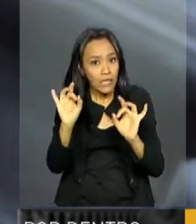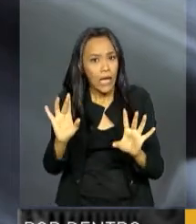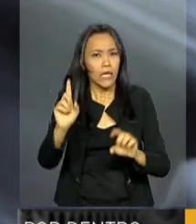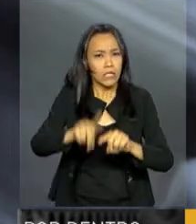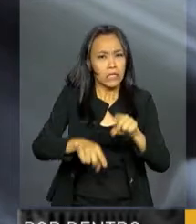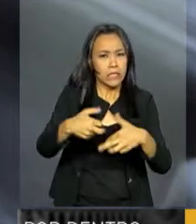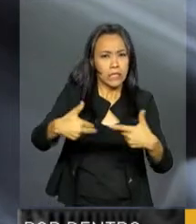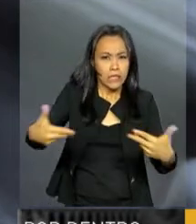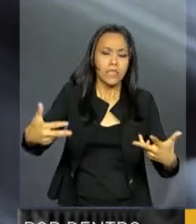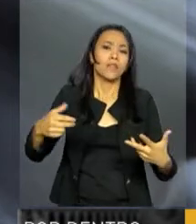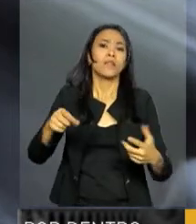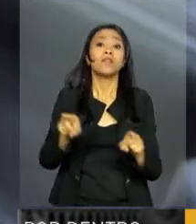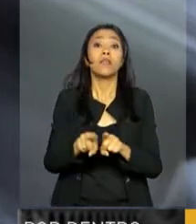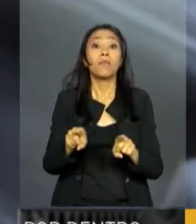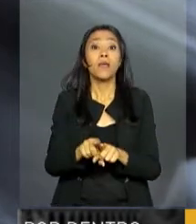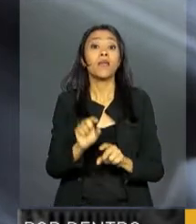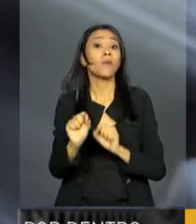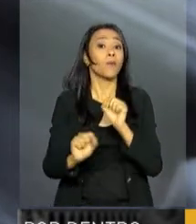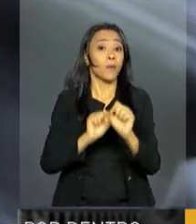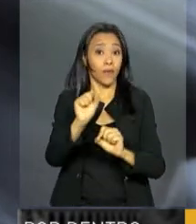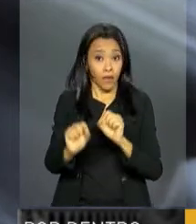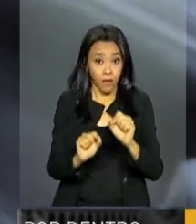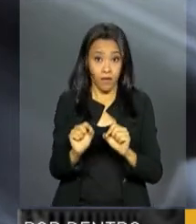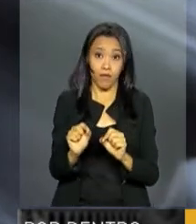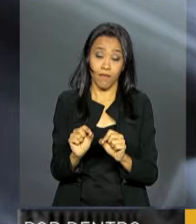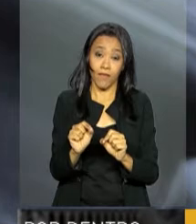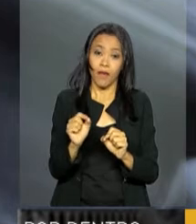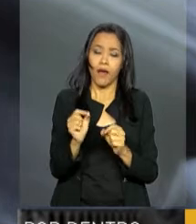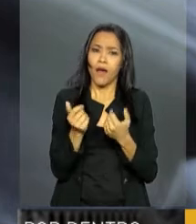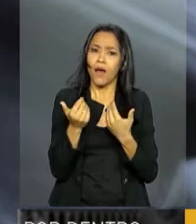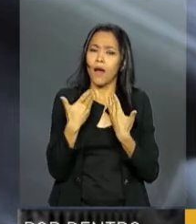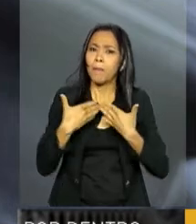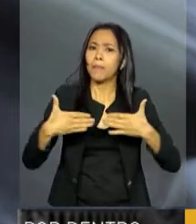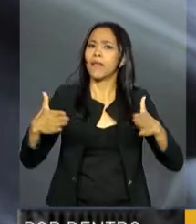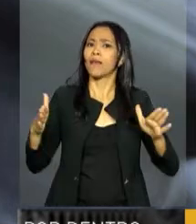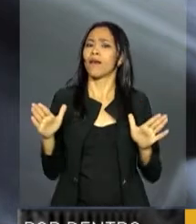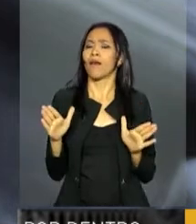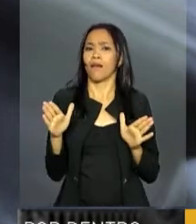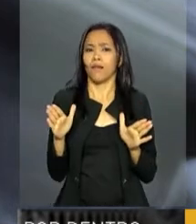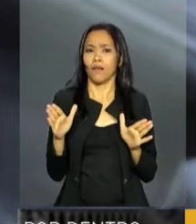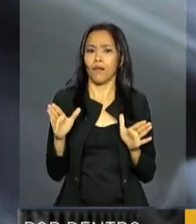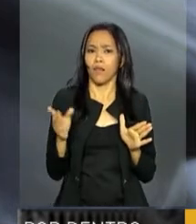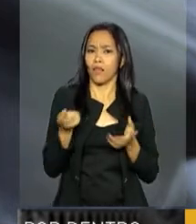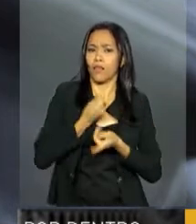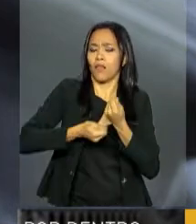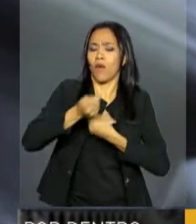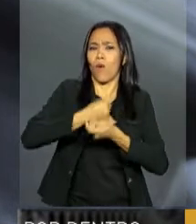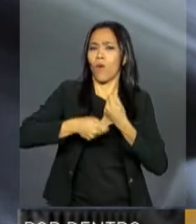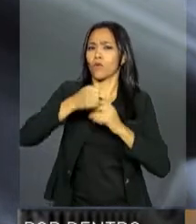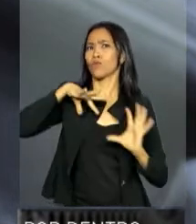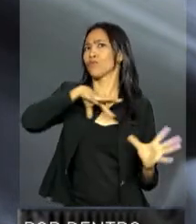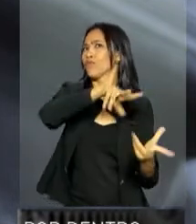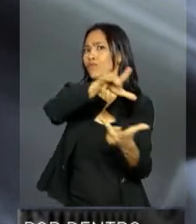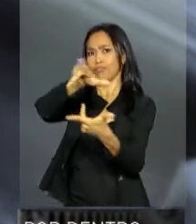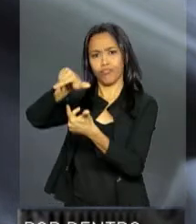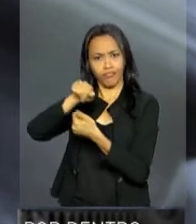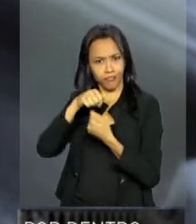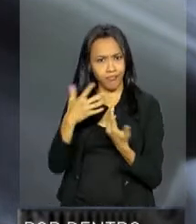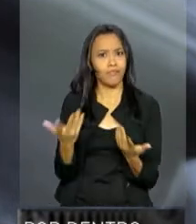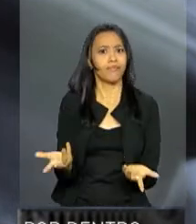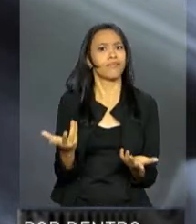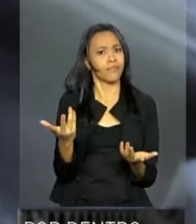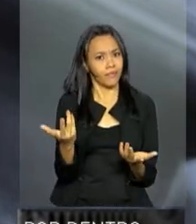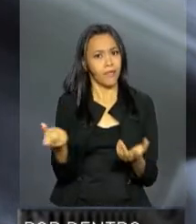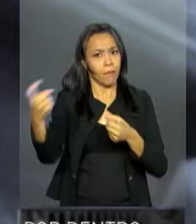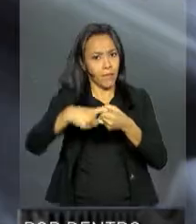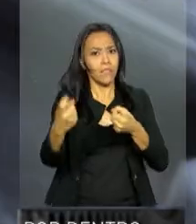e com o espírito de ampliar sua possibilidade de fazer negócio com todo mundo em geral e com alguns